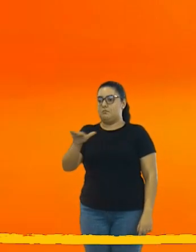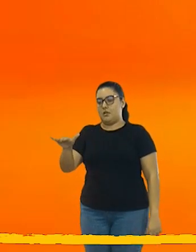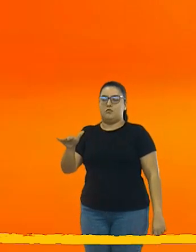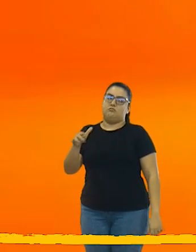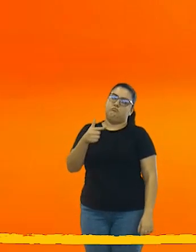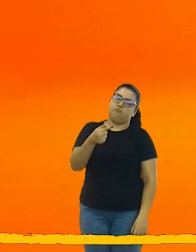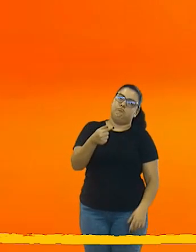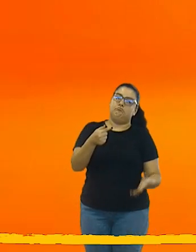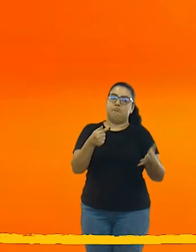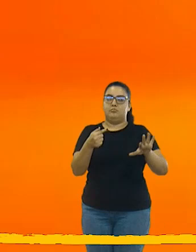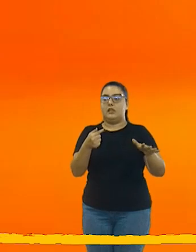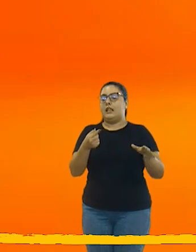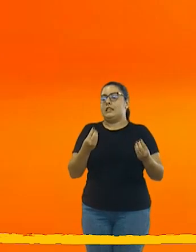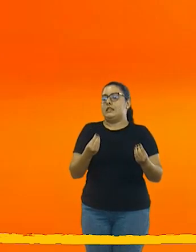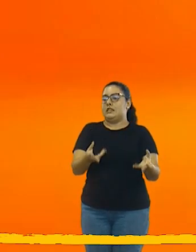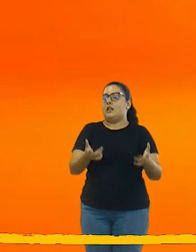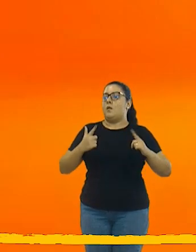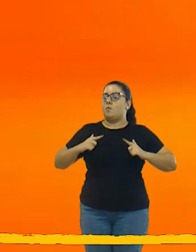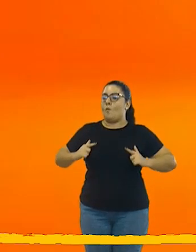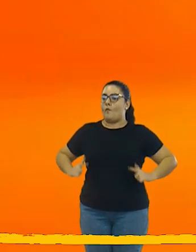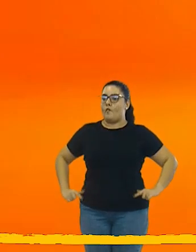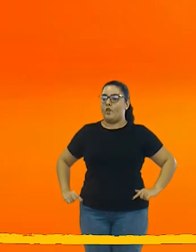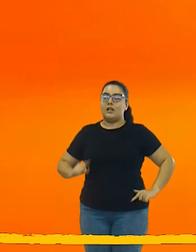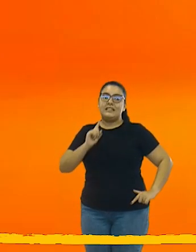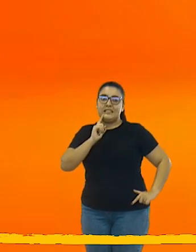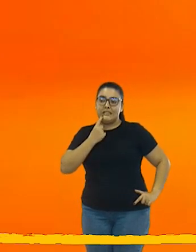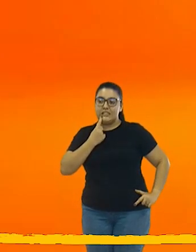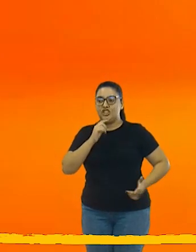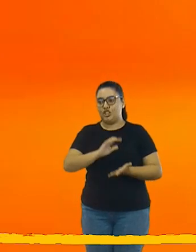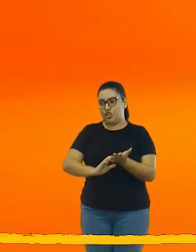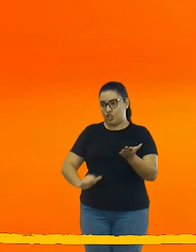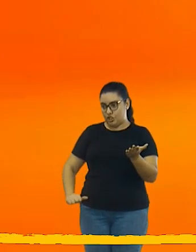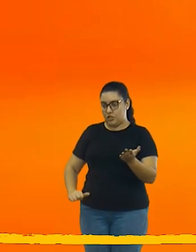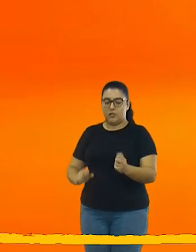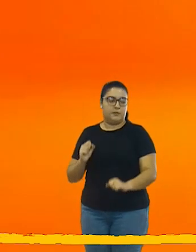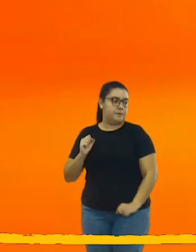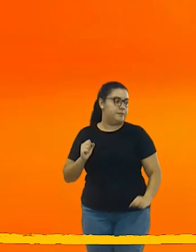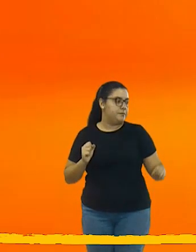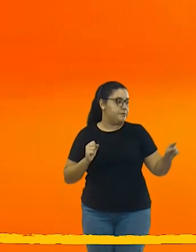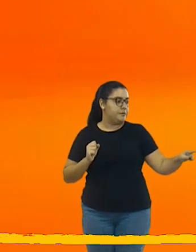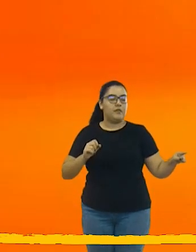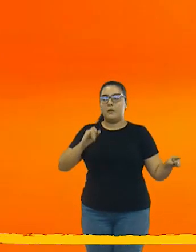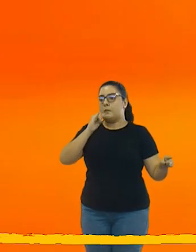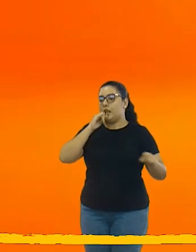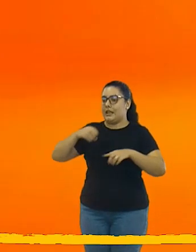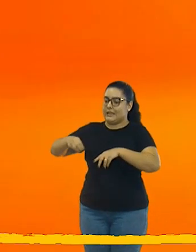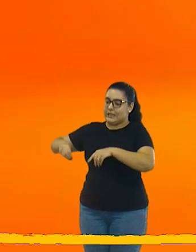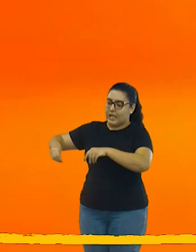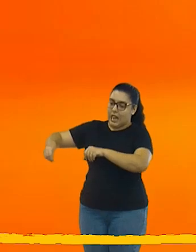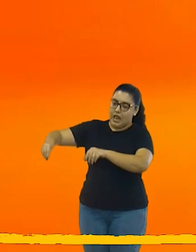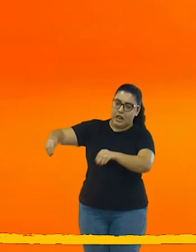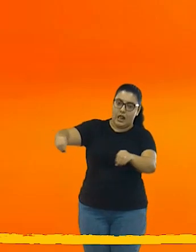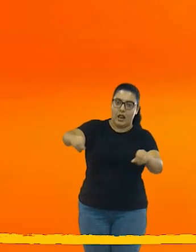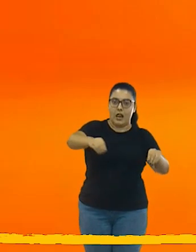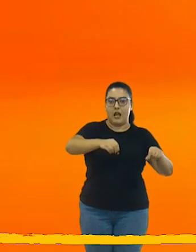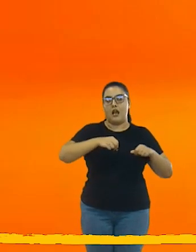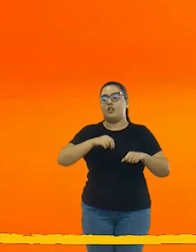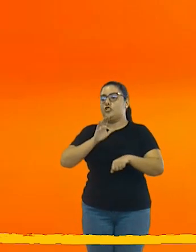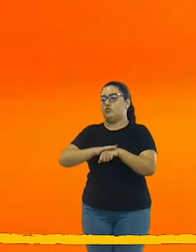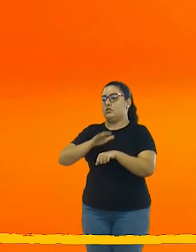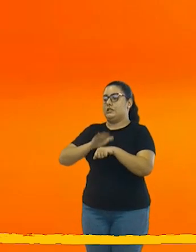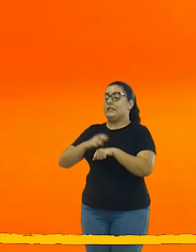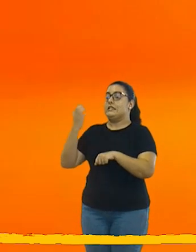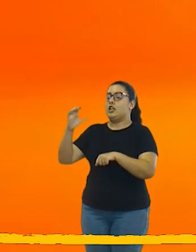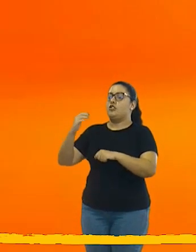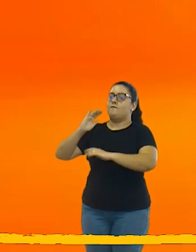7, neutralizando-se a acidez. Então, eu tenho uma expansão das terras agricultáveis com desenvolvimento científico, tudo